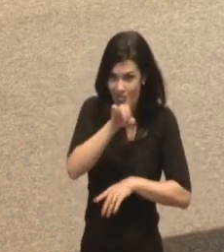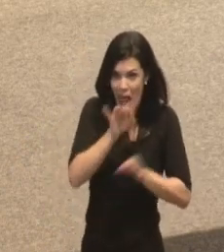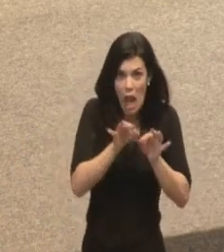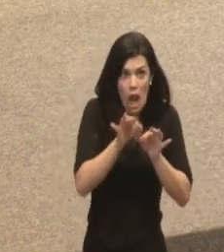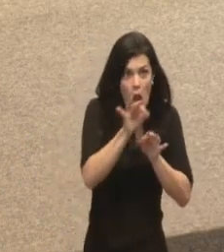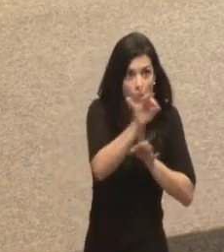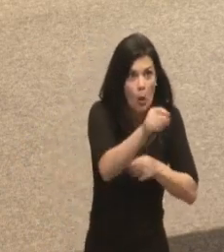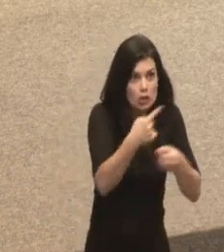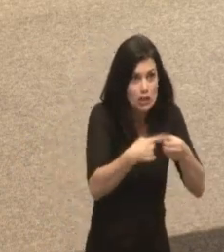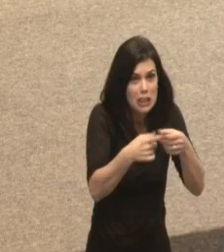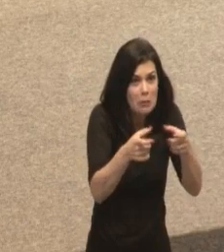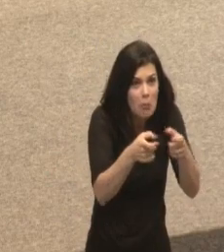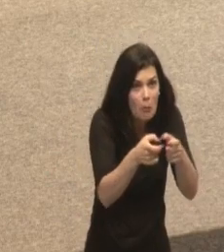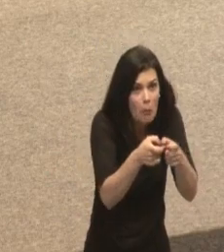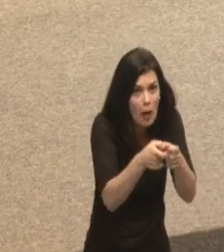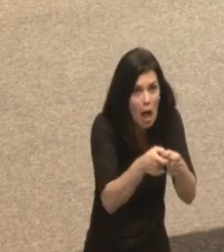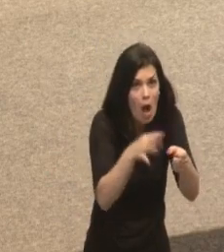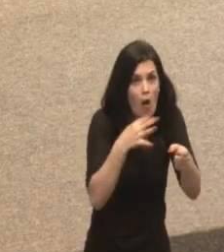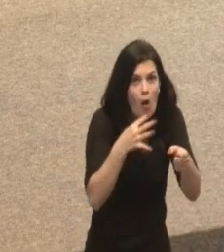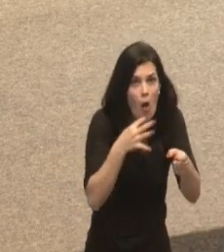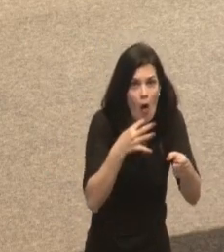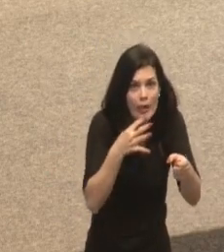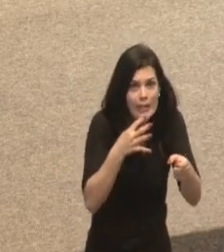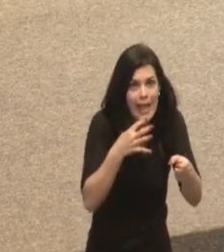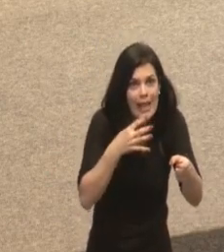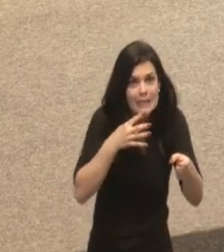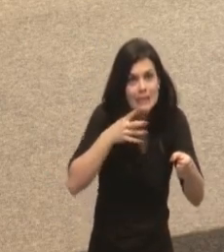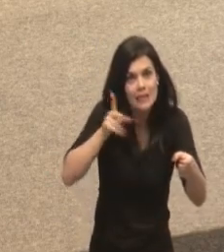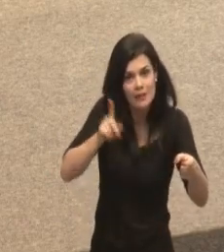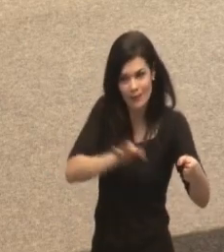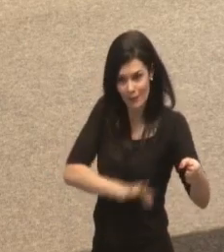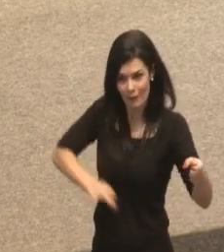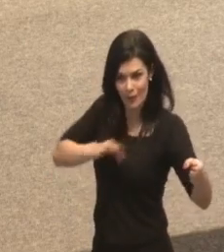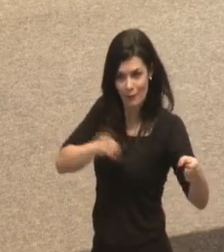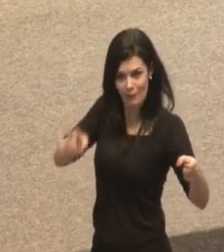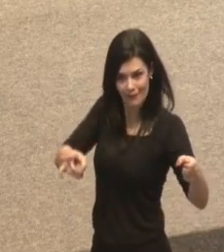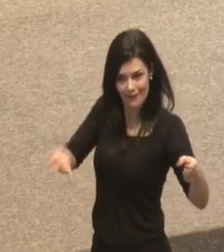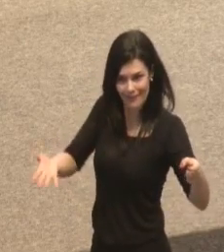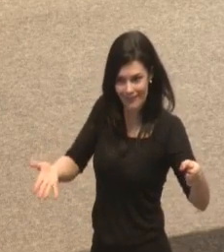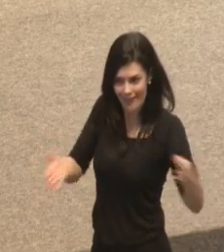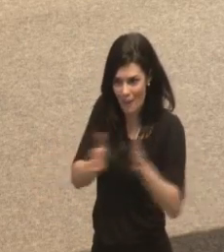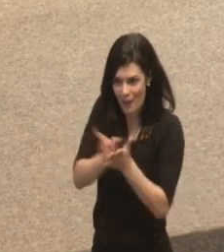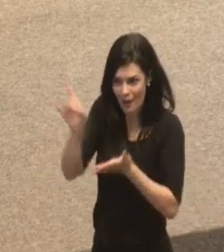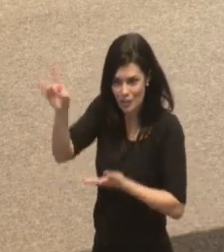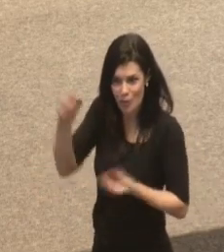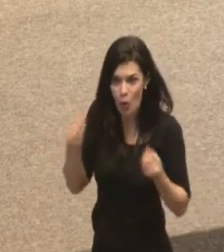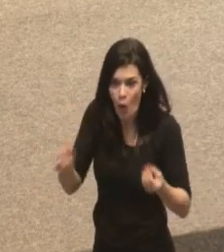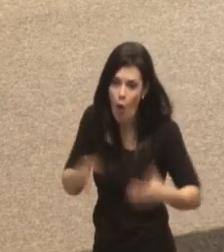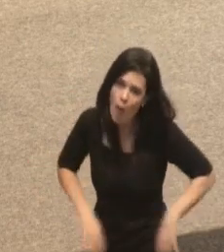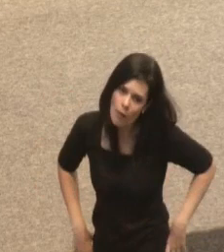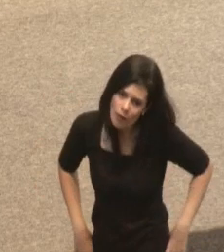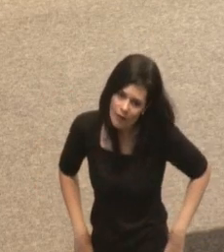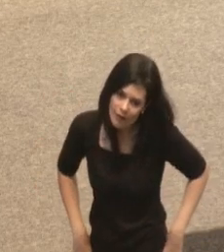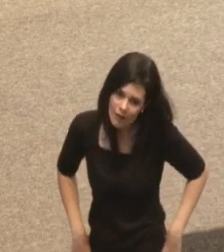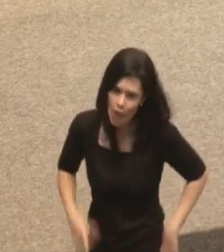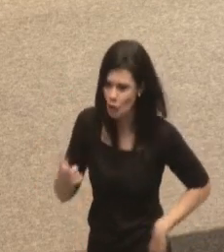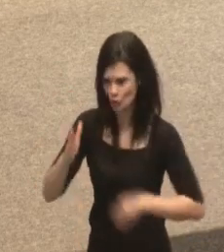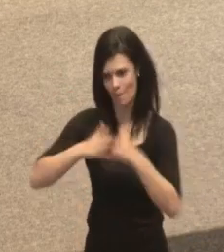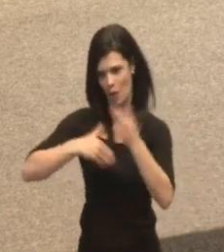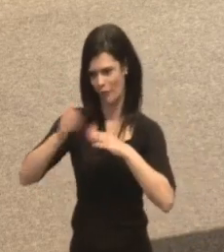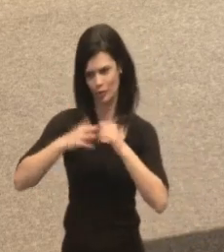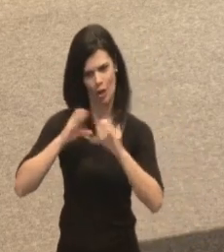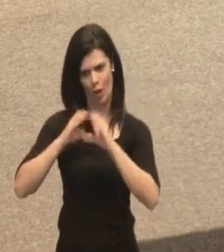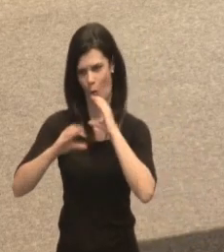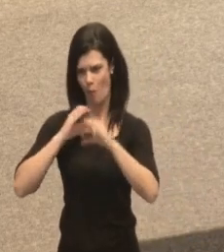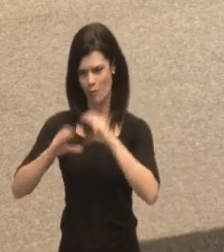de Deus e que essa mensagem ela é proclamada não porque um especialista em comunicação e marketing escreveu